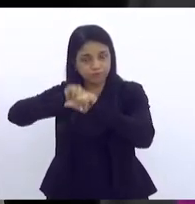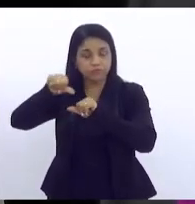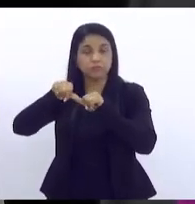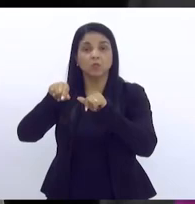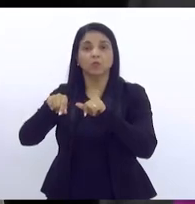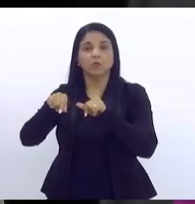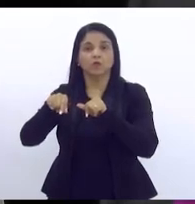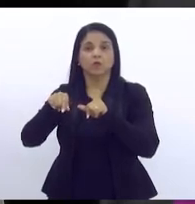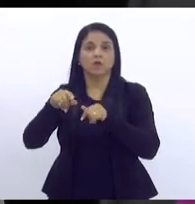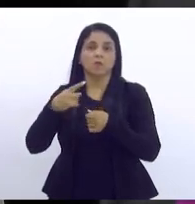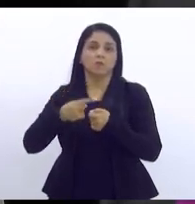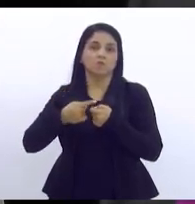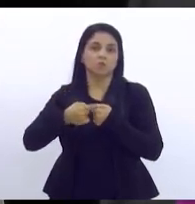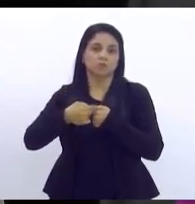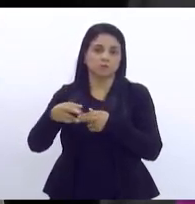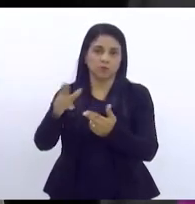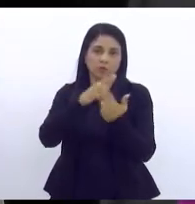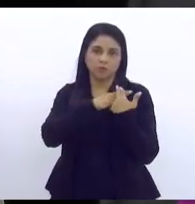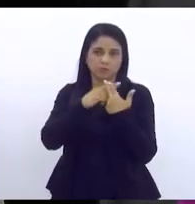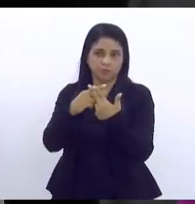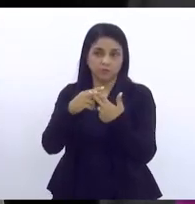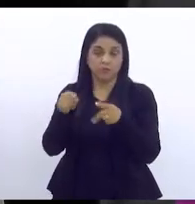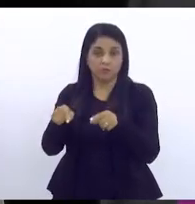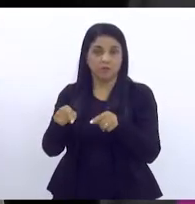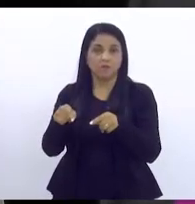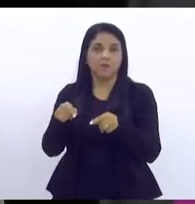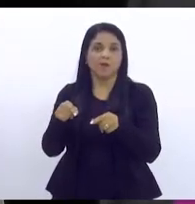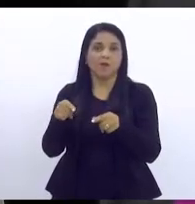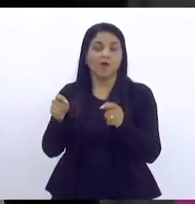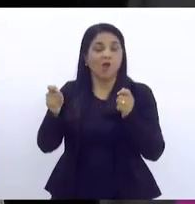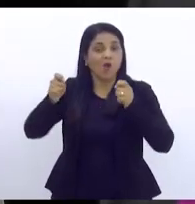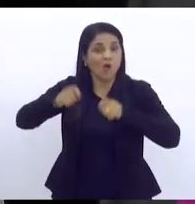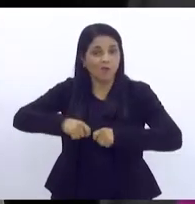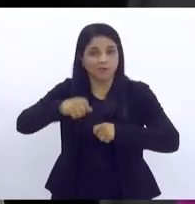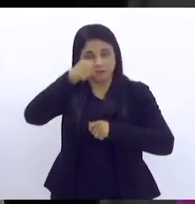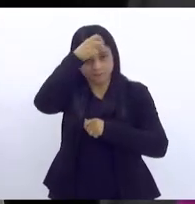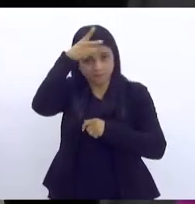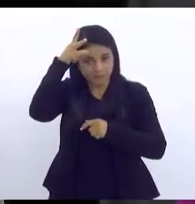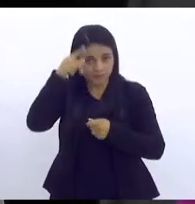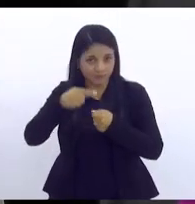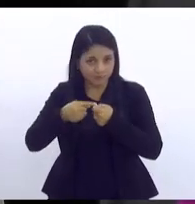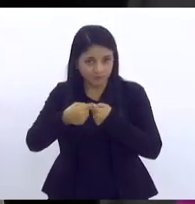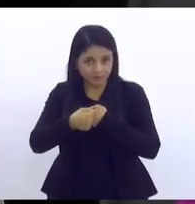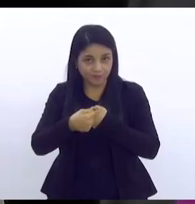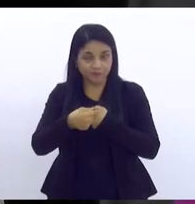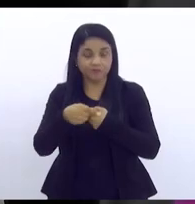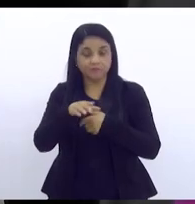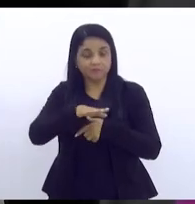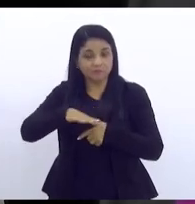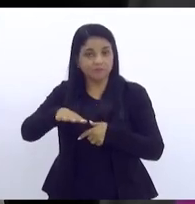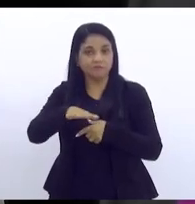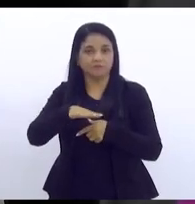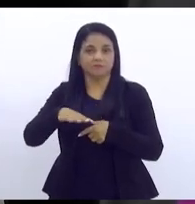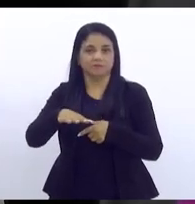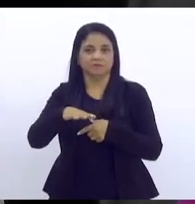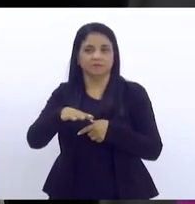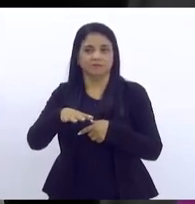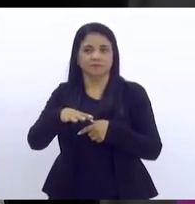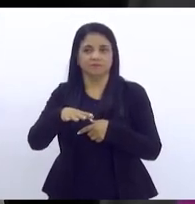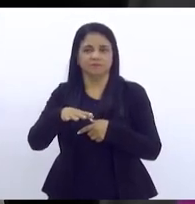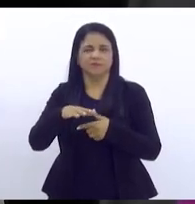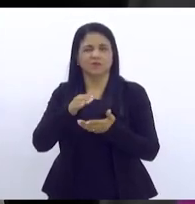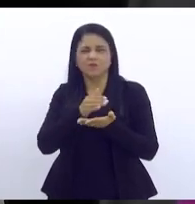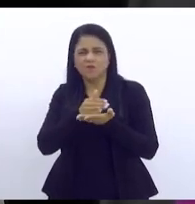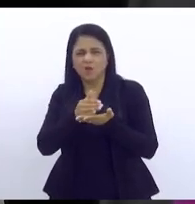solo urbano a gente não pode esquecer constitucionalmente é uma competência Municipal então a atualização dessa áreas alguém alguém citou aqui no